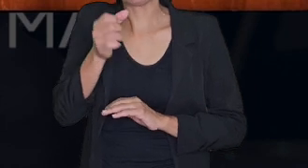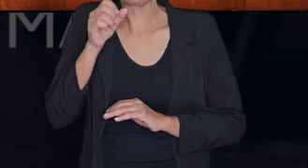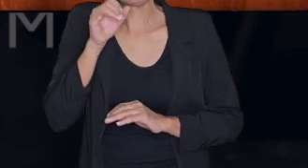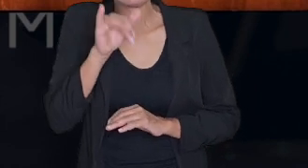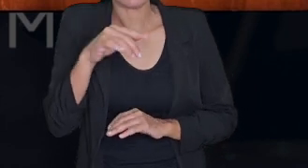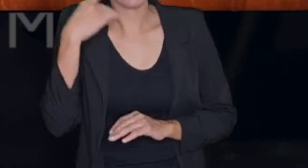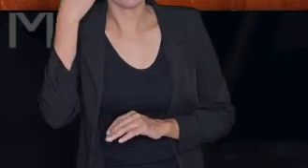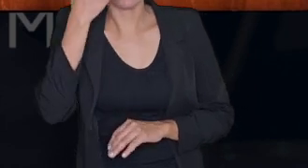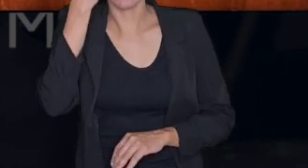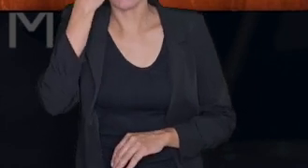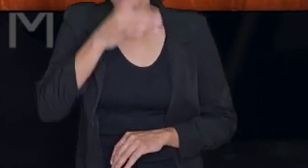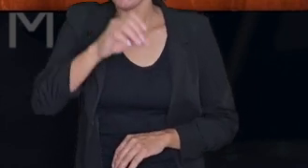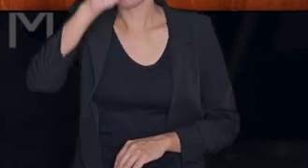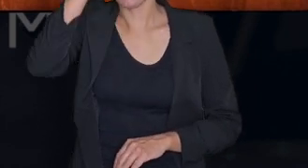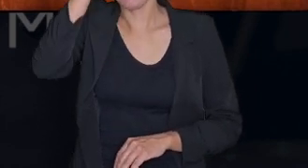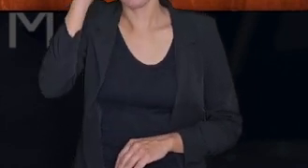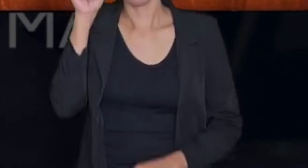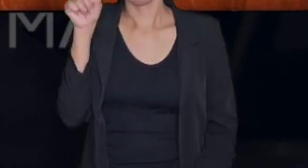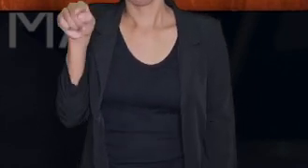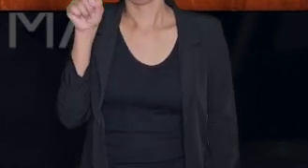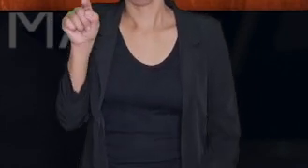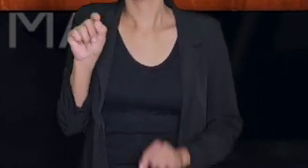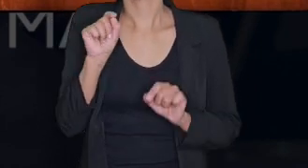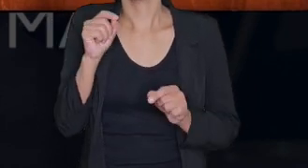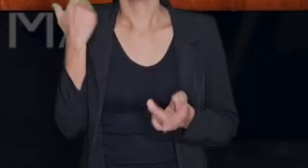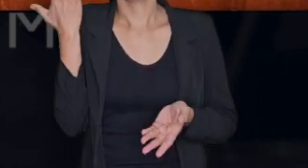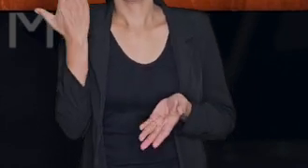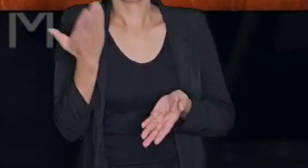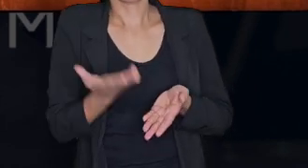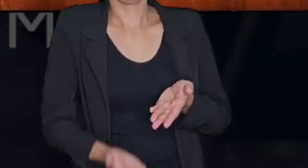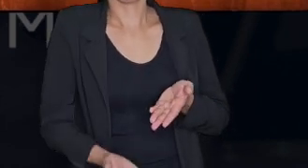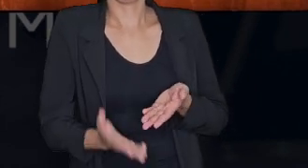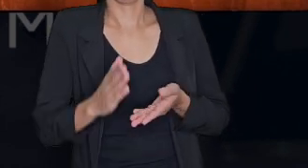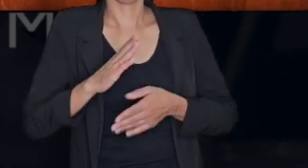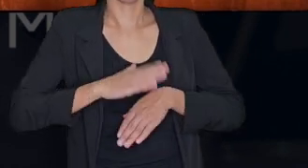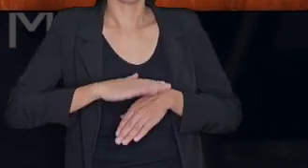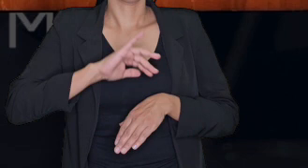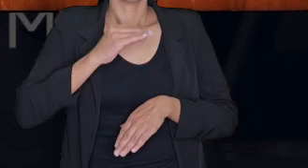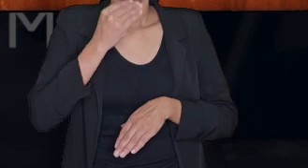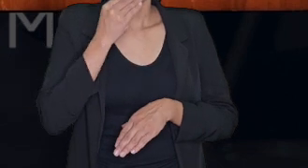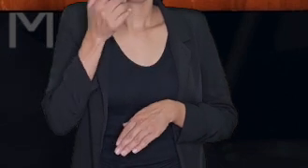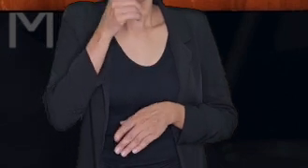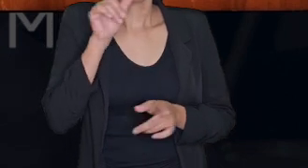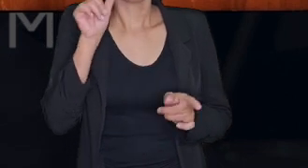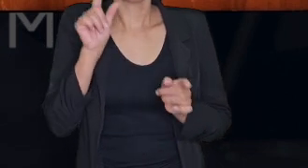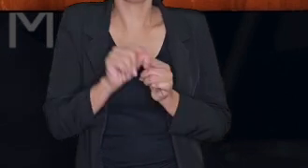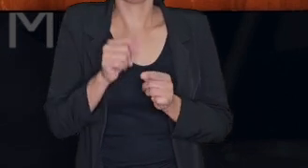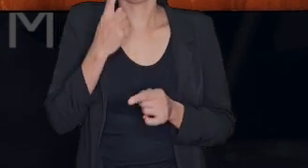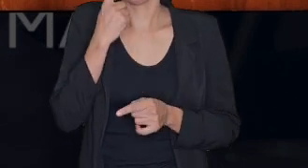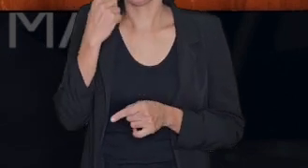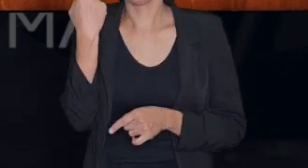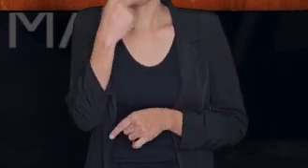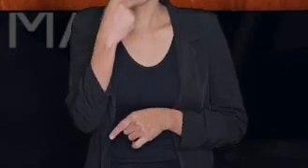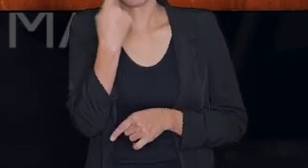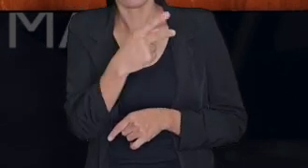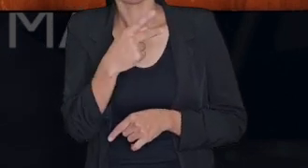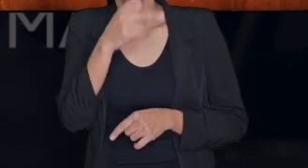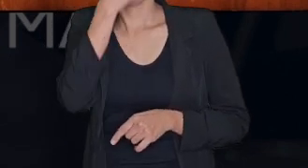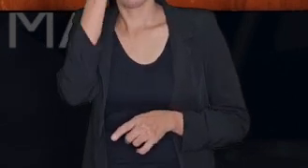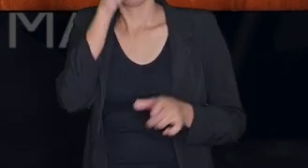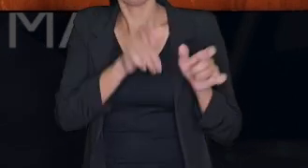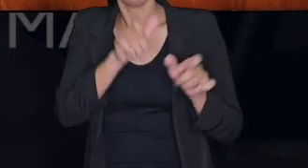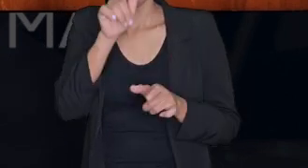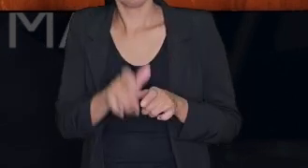da Lei 11.196. E se o advogado não souber, ele está perdendo a chance